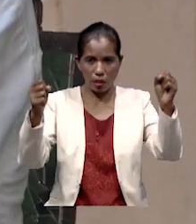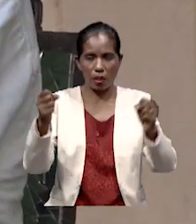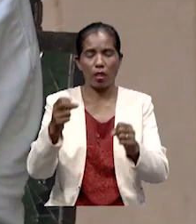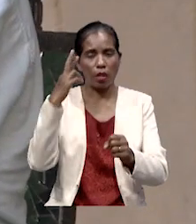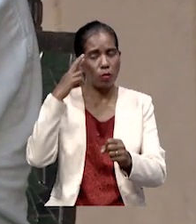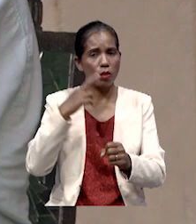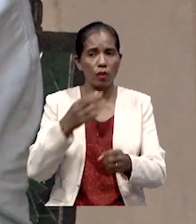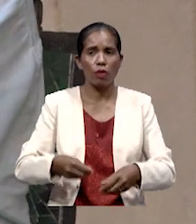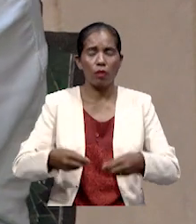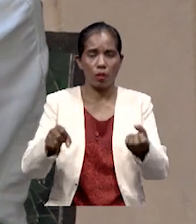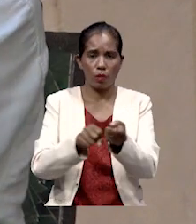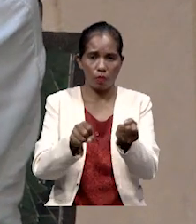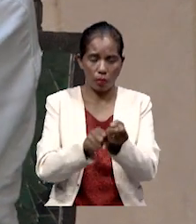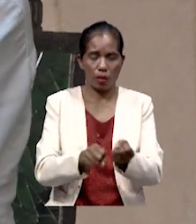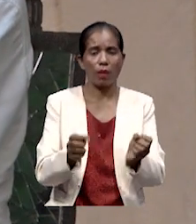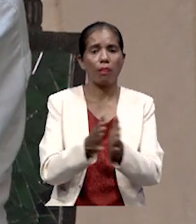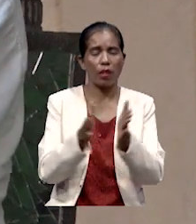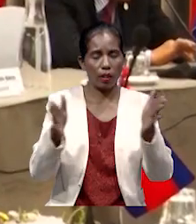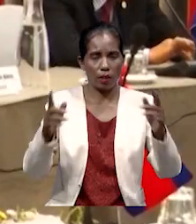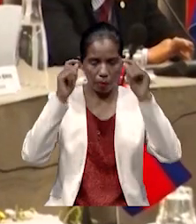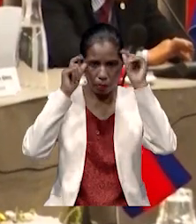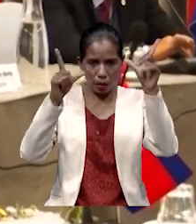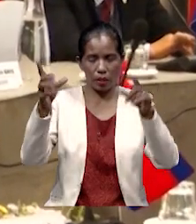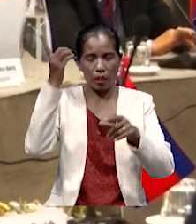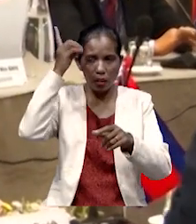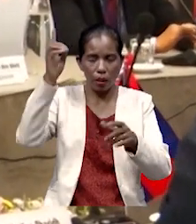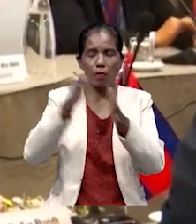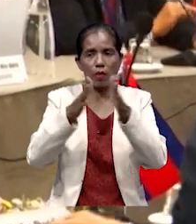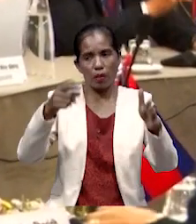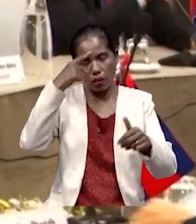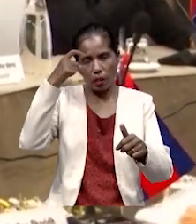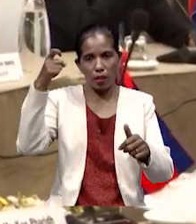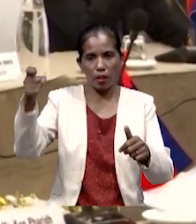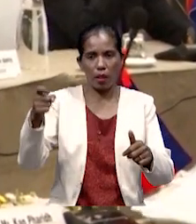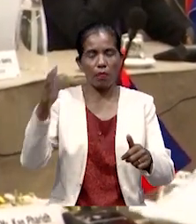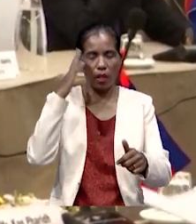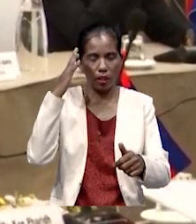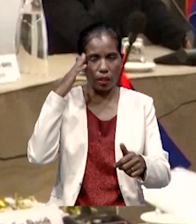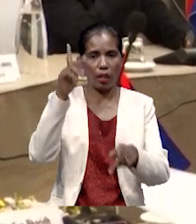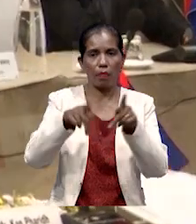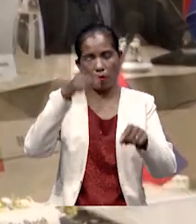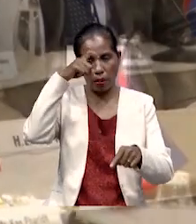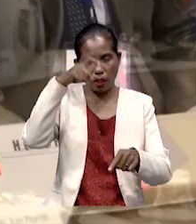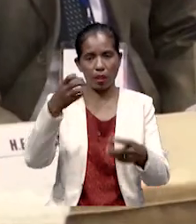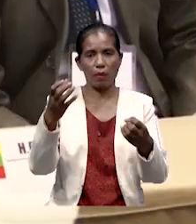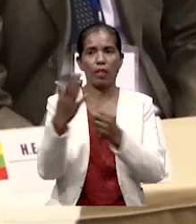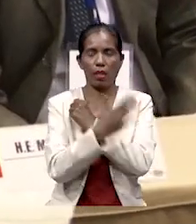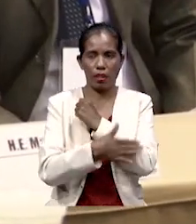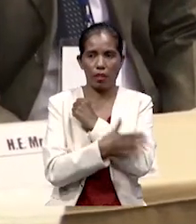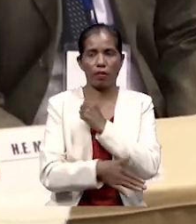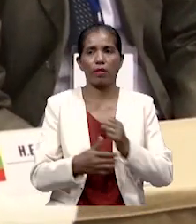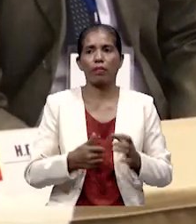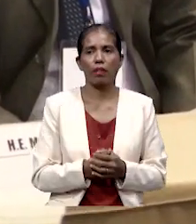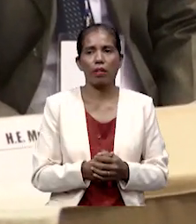for contribuição macas para Timor-Leste nem mehi botne, tamba Horta conhece diplomata barak iha ASEAN. Primeiro,